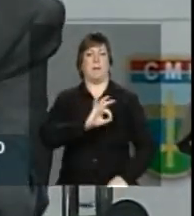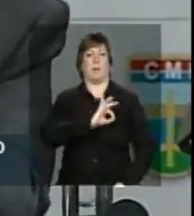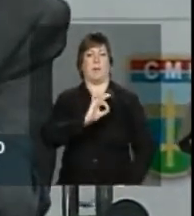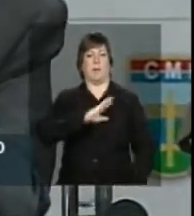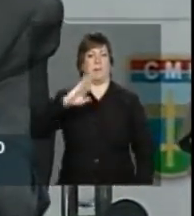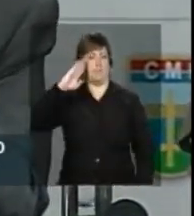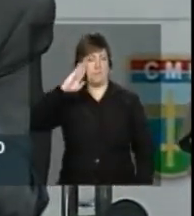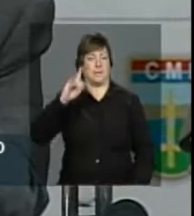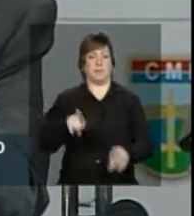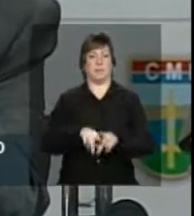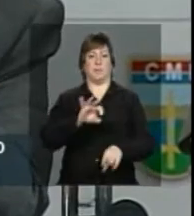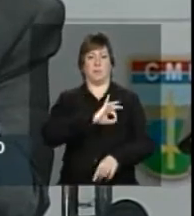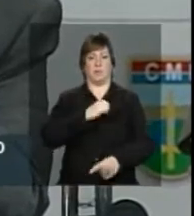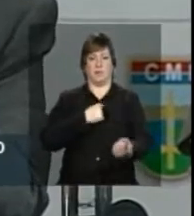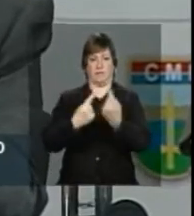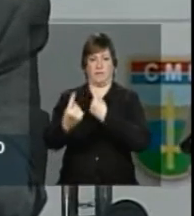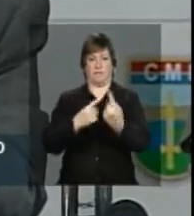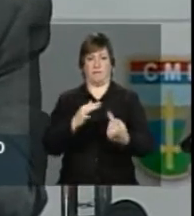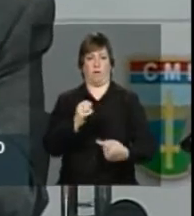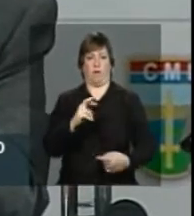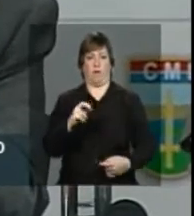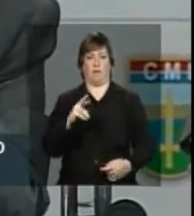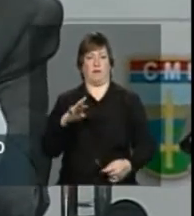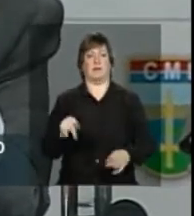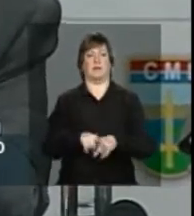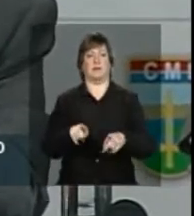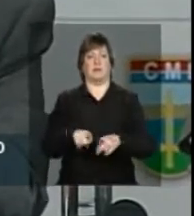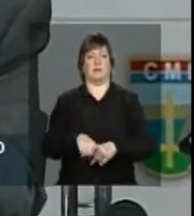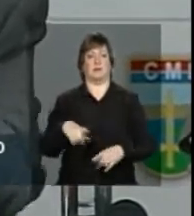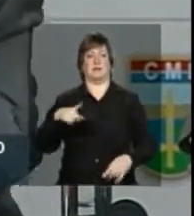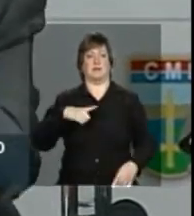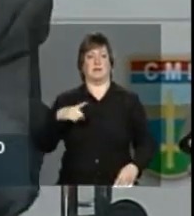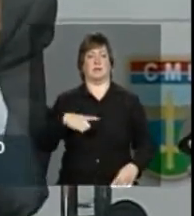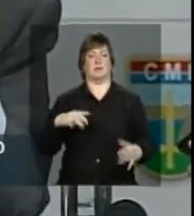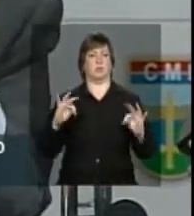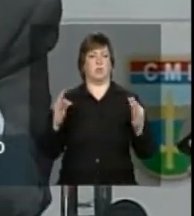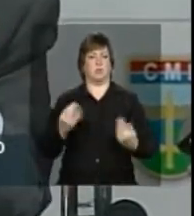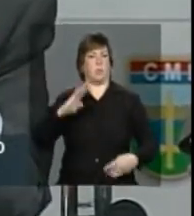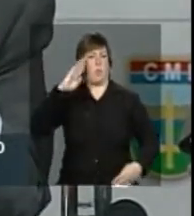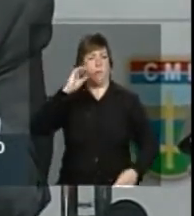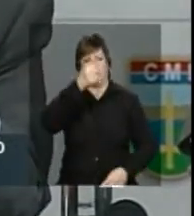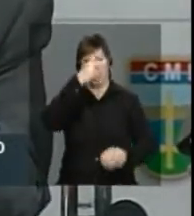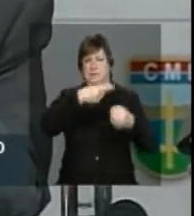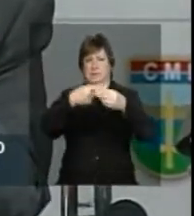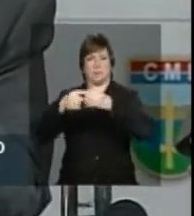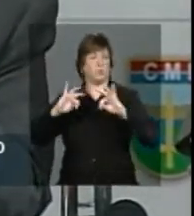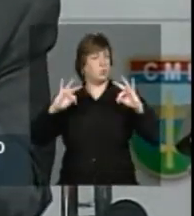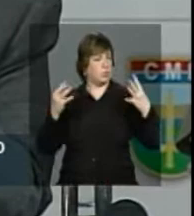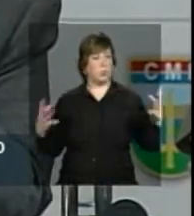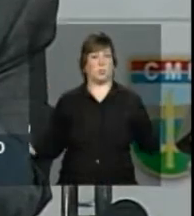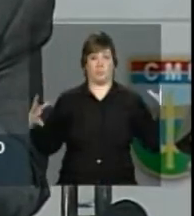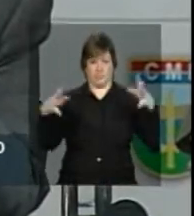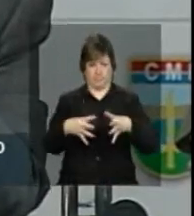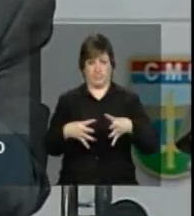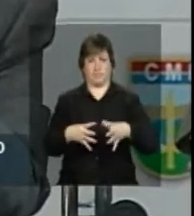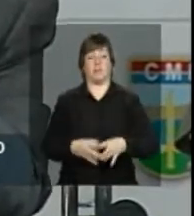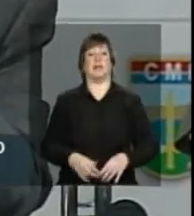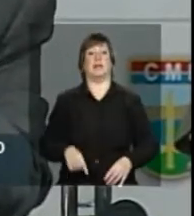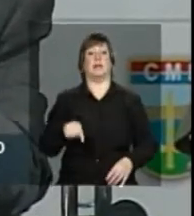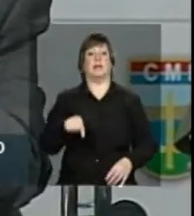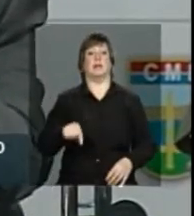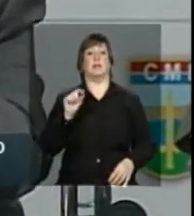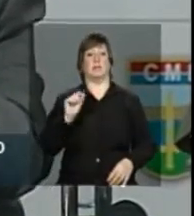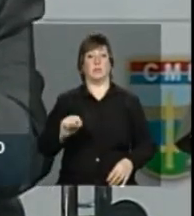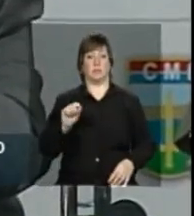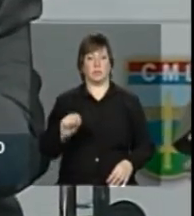Rodoviária, Polícia Civil, Guarda Municipal, todos eles estarão envolvidos. Será